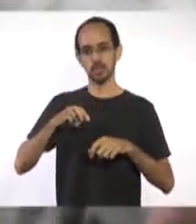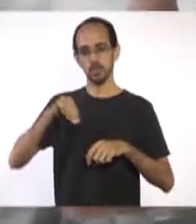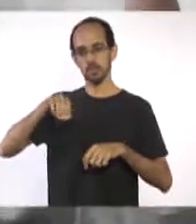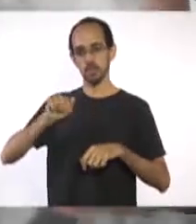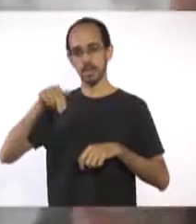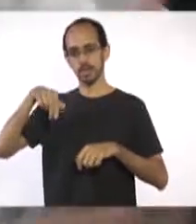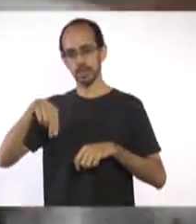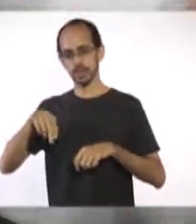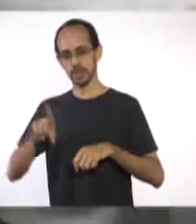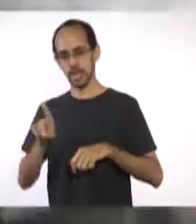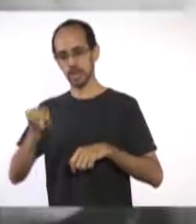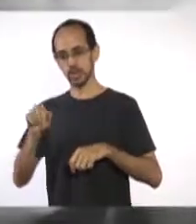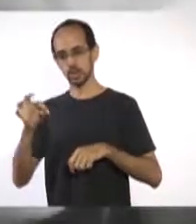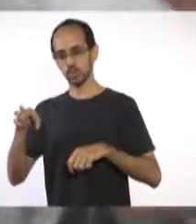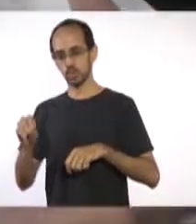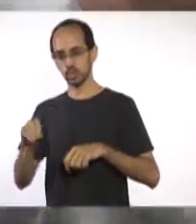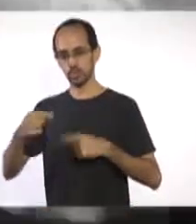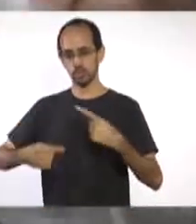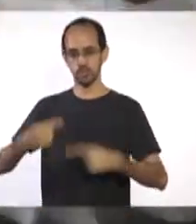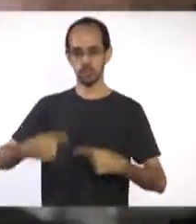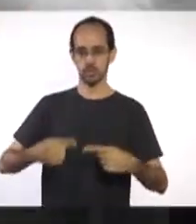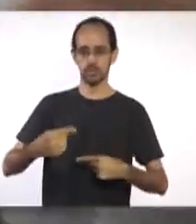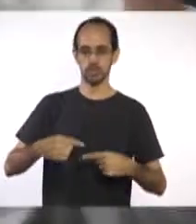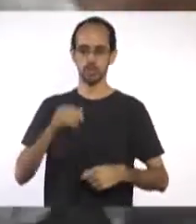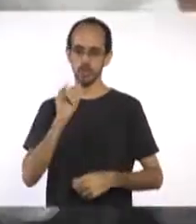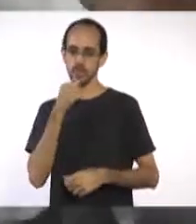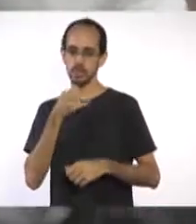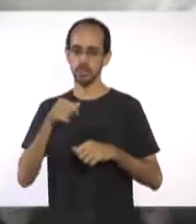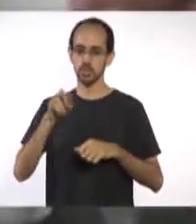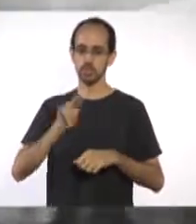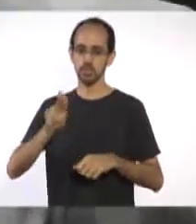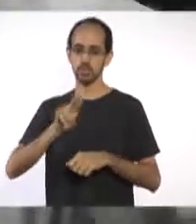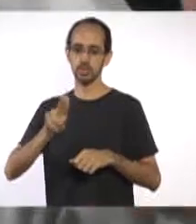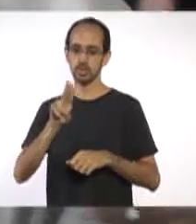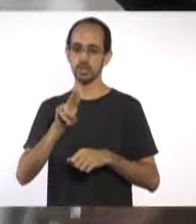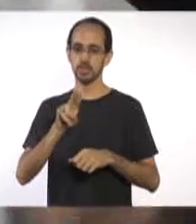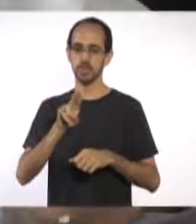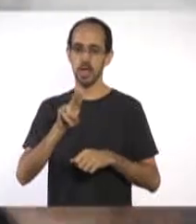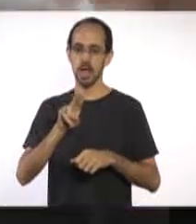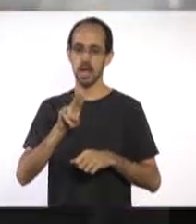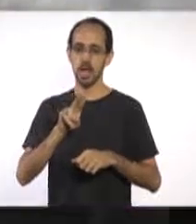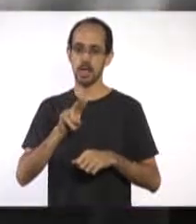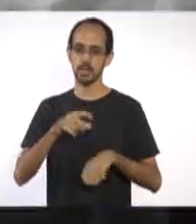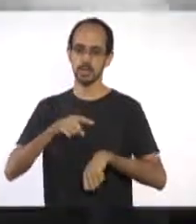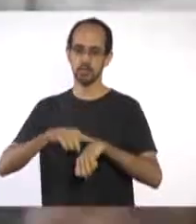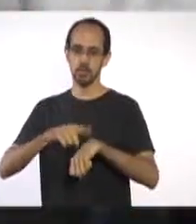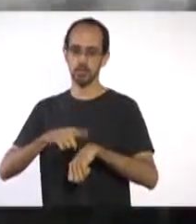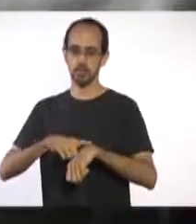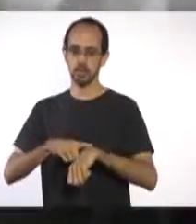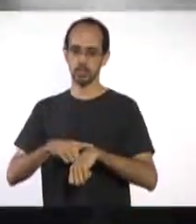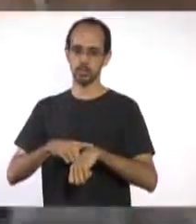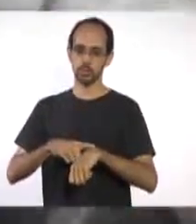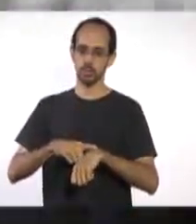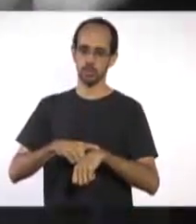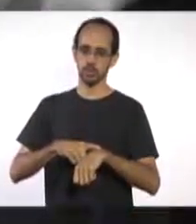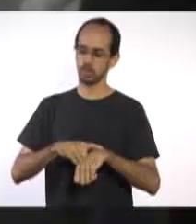político, infelizmente, utilizar esse tipo de expediente quer dizer, totalmente